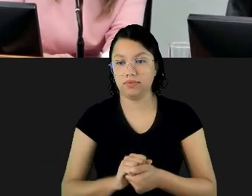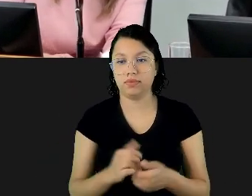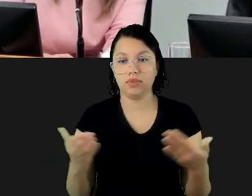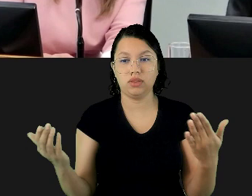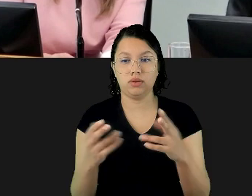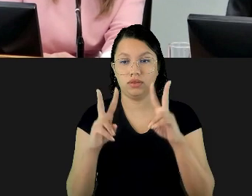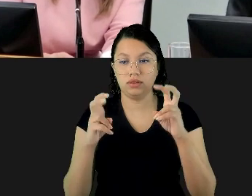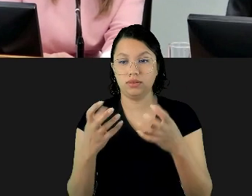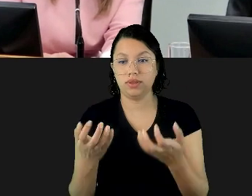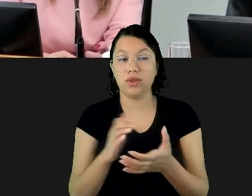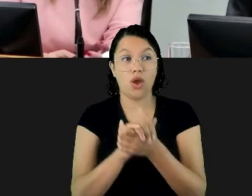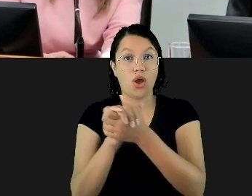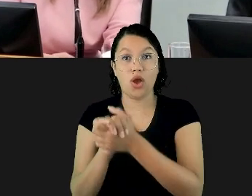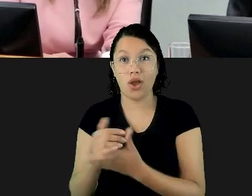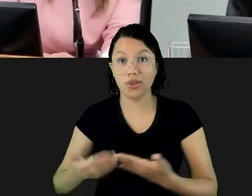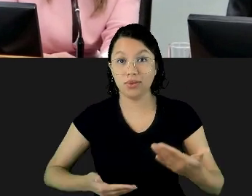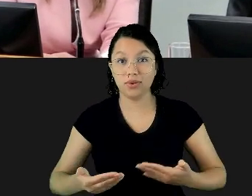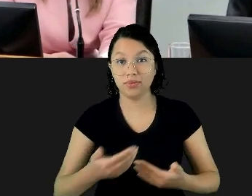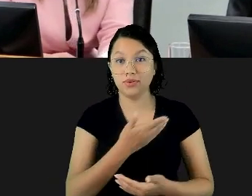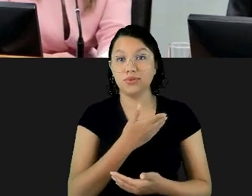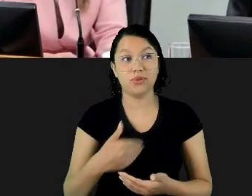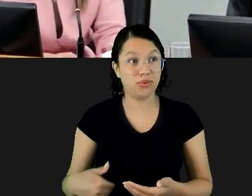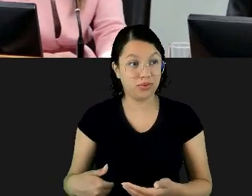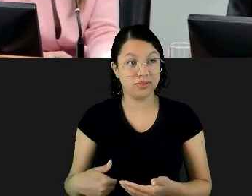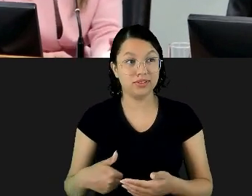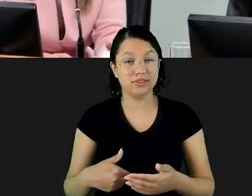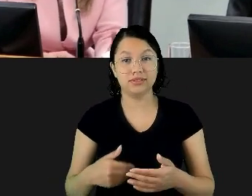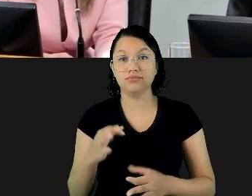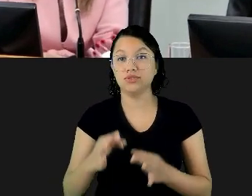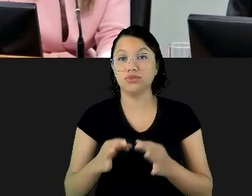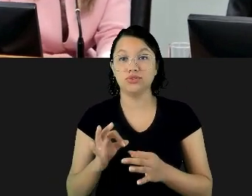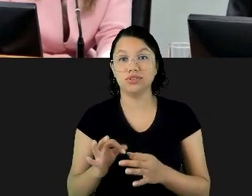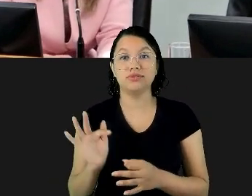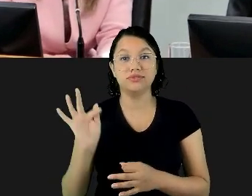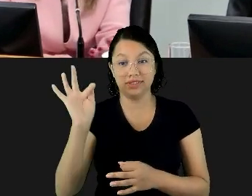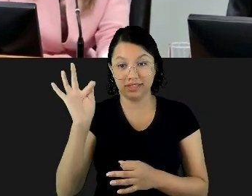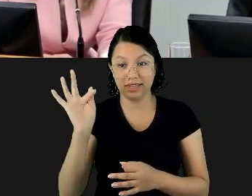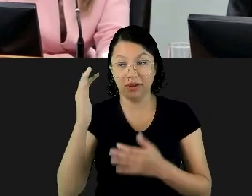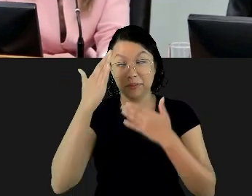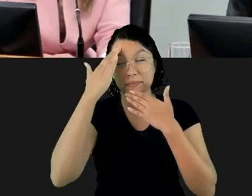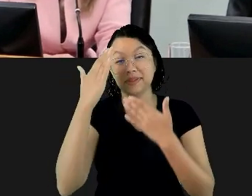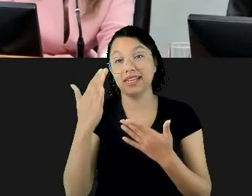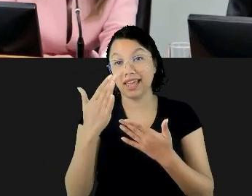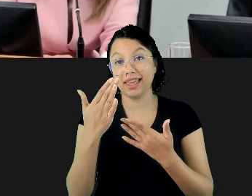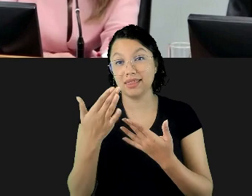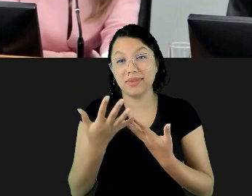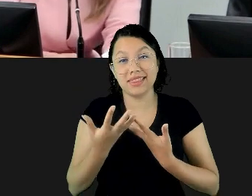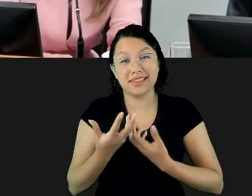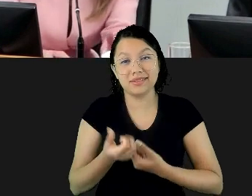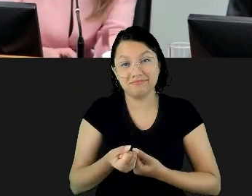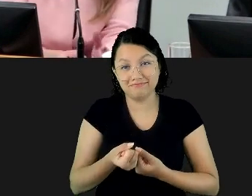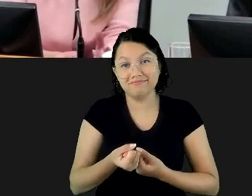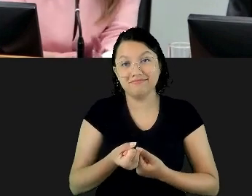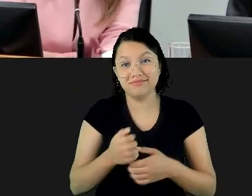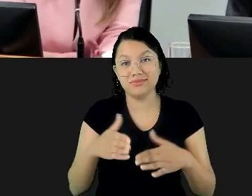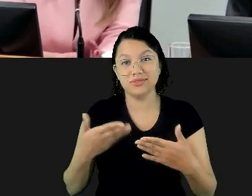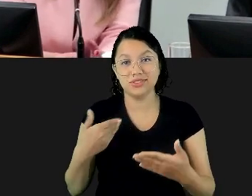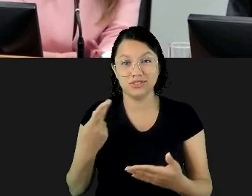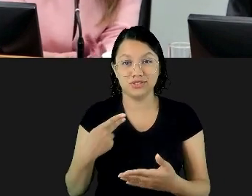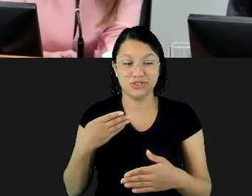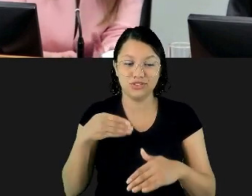também os servidores da Justiça Federal, agradecer aí toda a acolhida em todos os momentos que a gente entra nesse tribunal. Então, tentei fazer